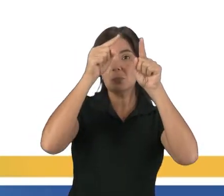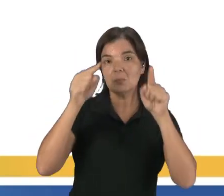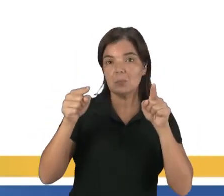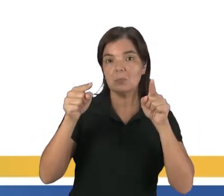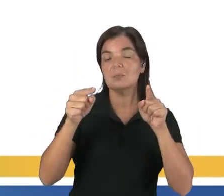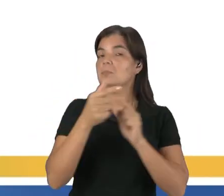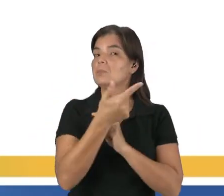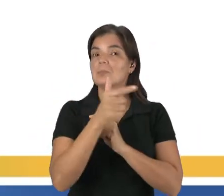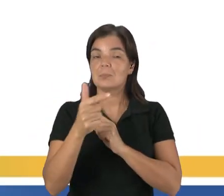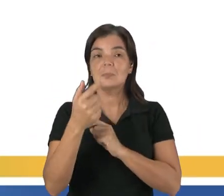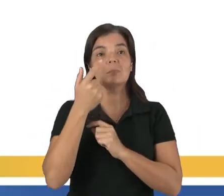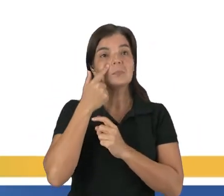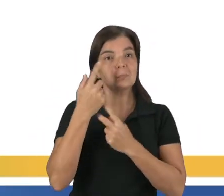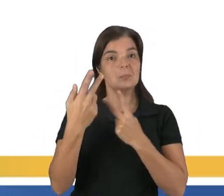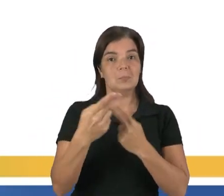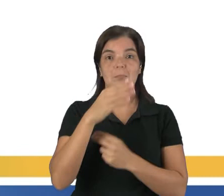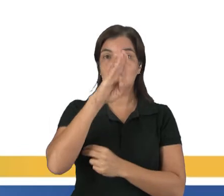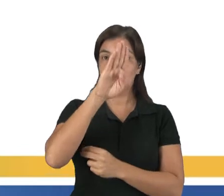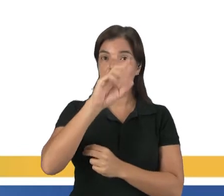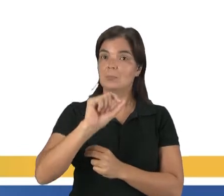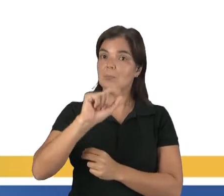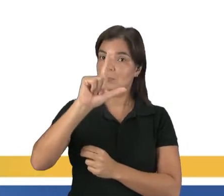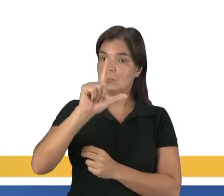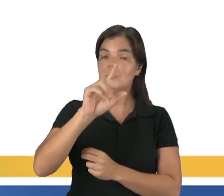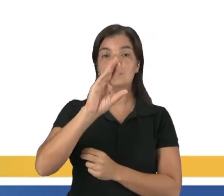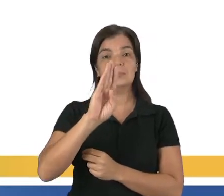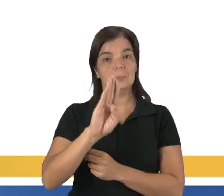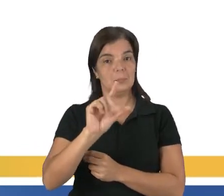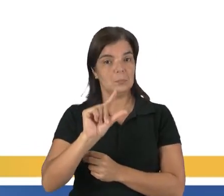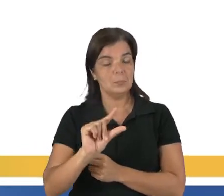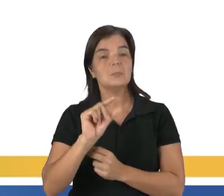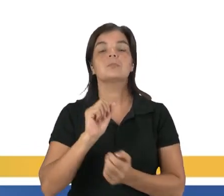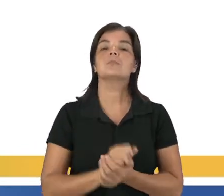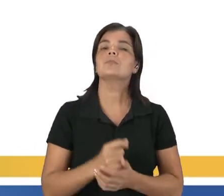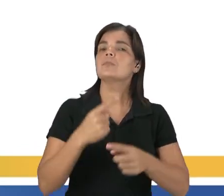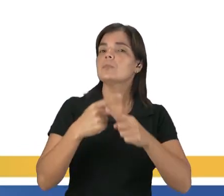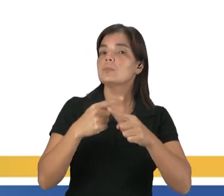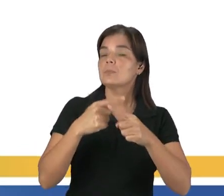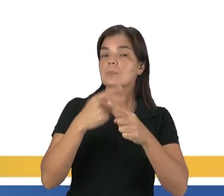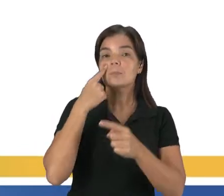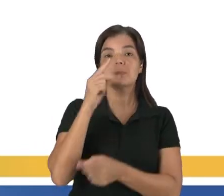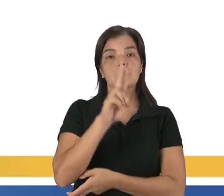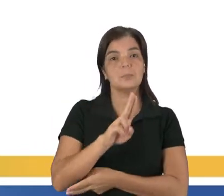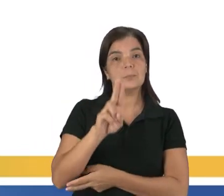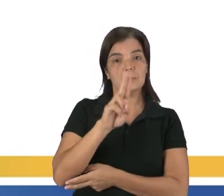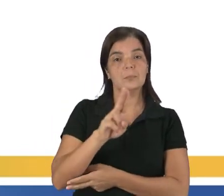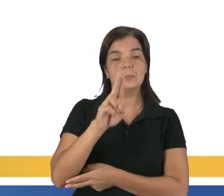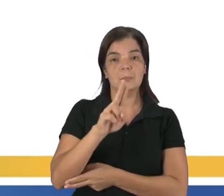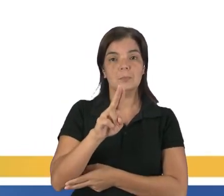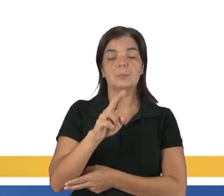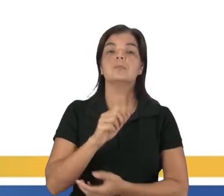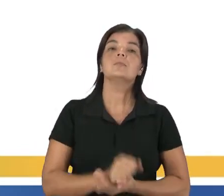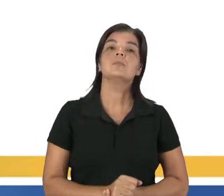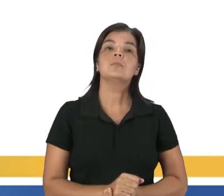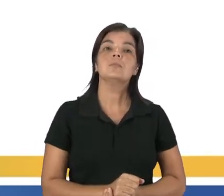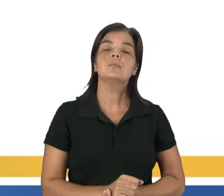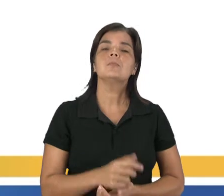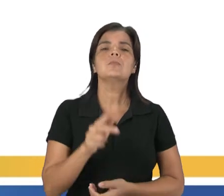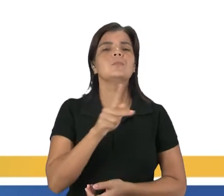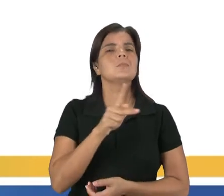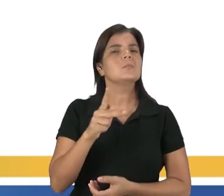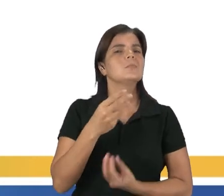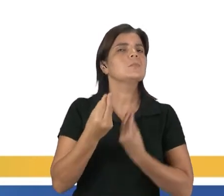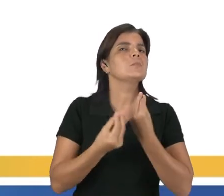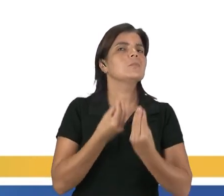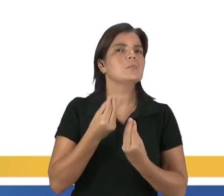paralelos. E você percebe que tem uma letra B maiúscula e uma B minúscula. Porque a gente vai utilizar essas duas bases, né?